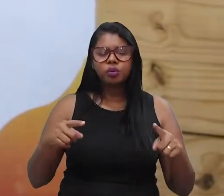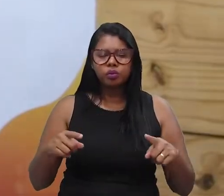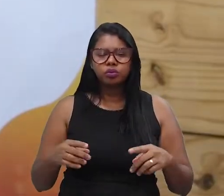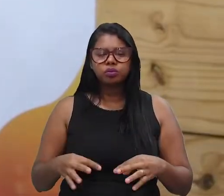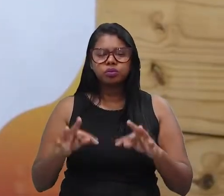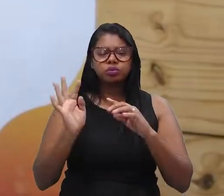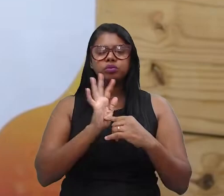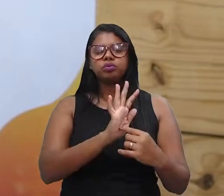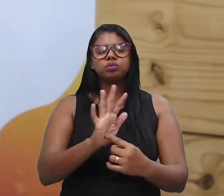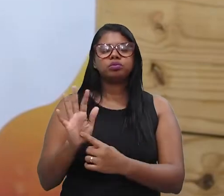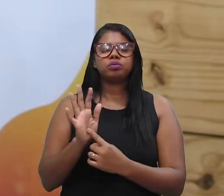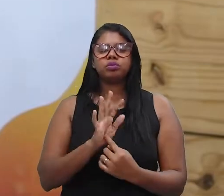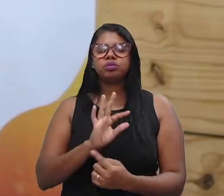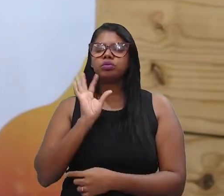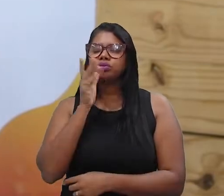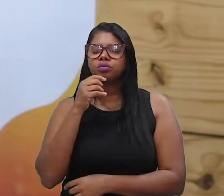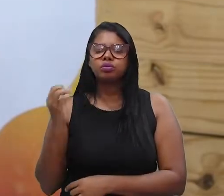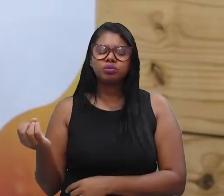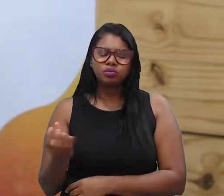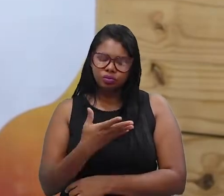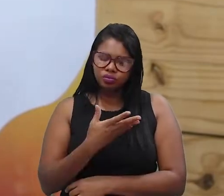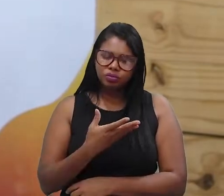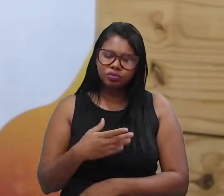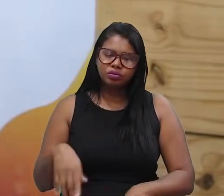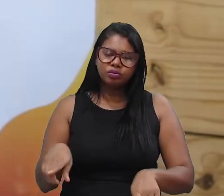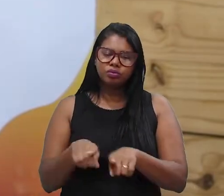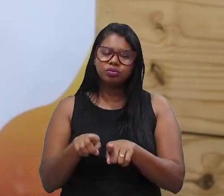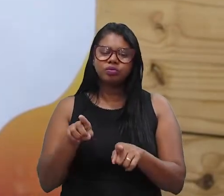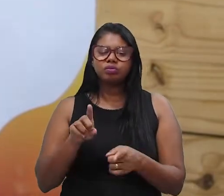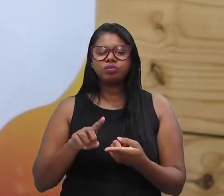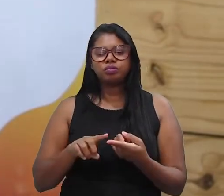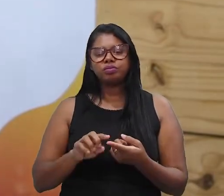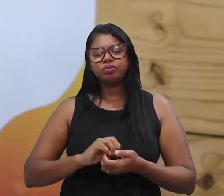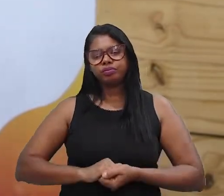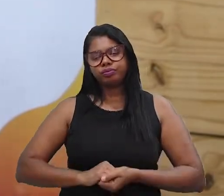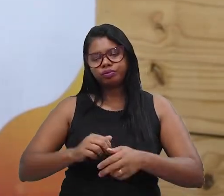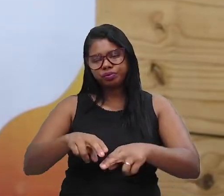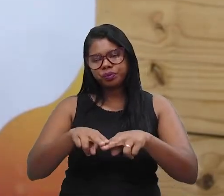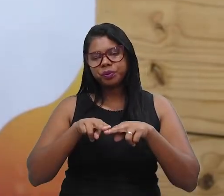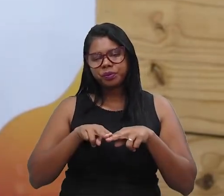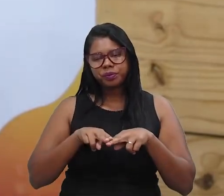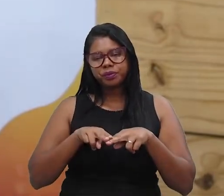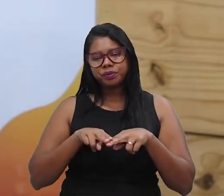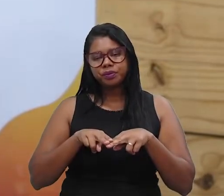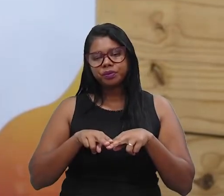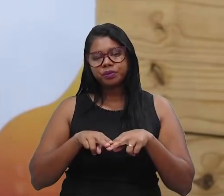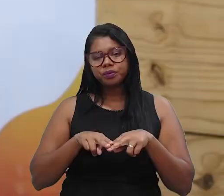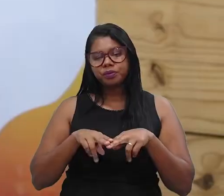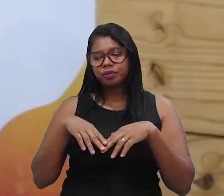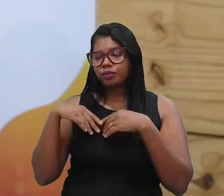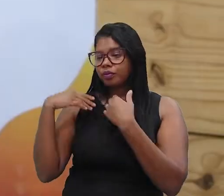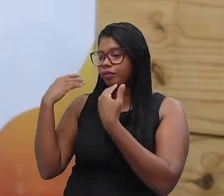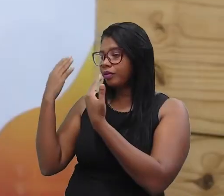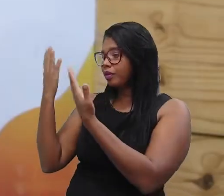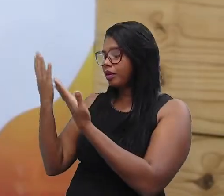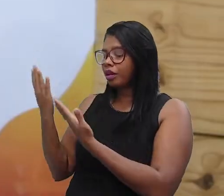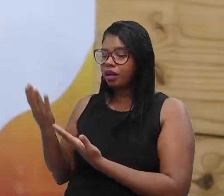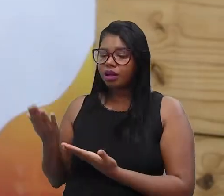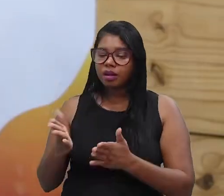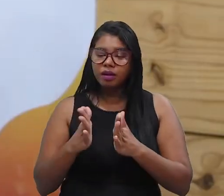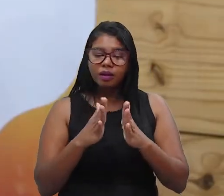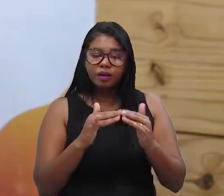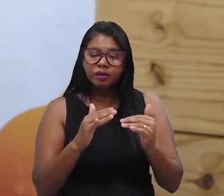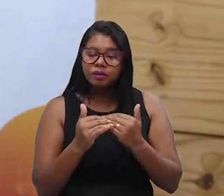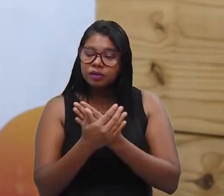tragam novas oportunidades é imprescindível. Por isso, O que eu peço a vocês nesse momento é